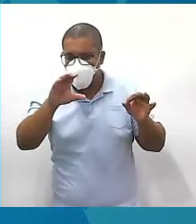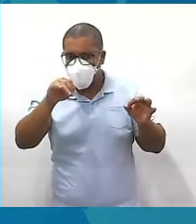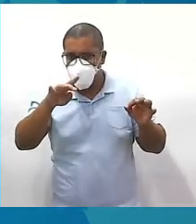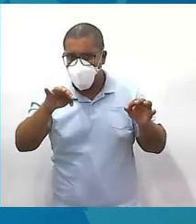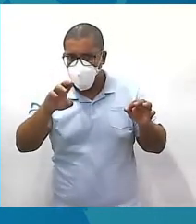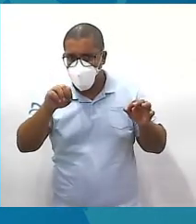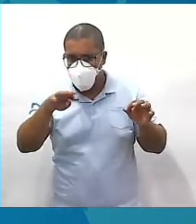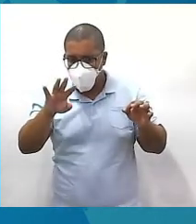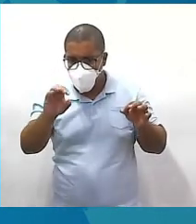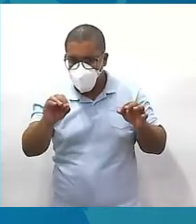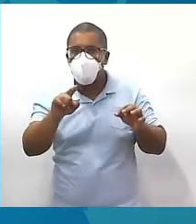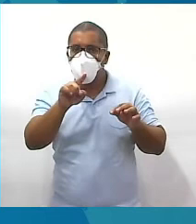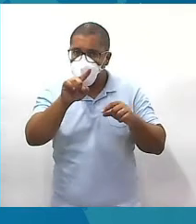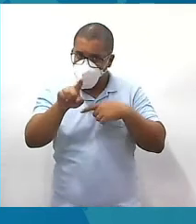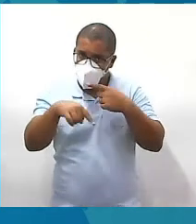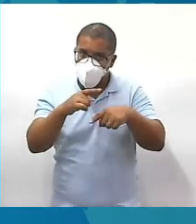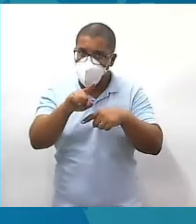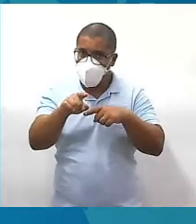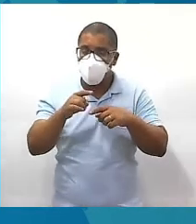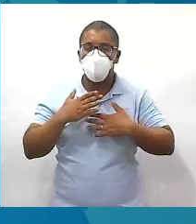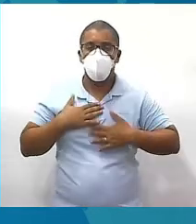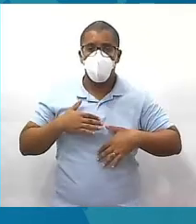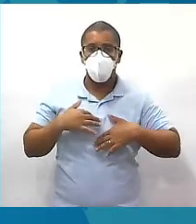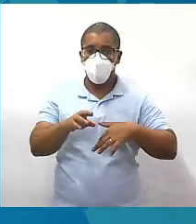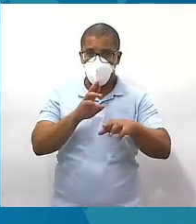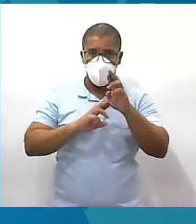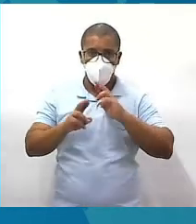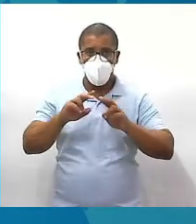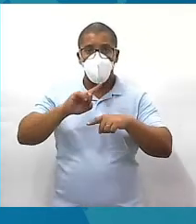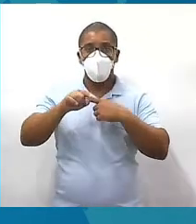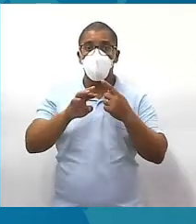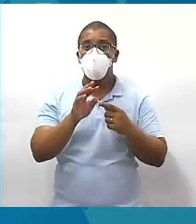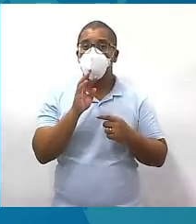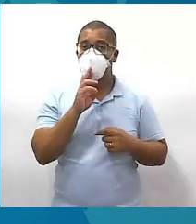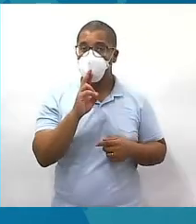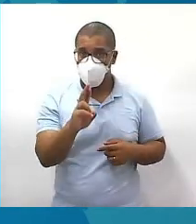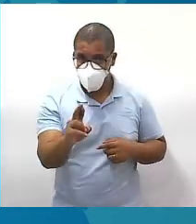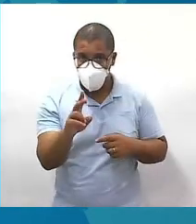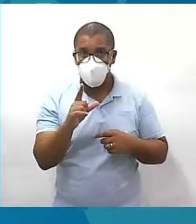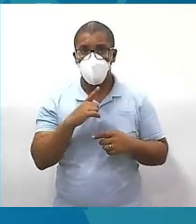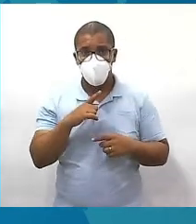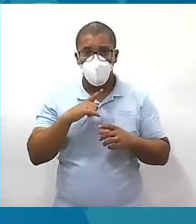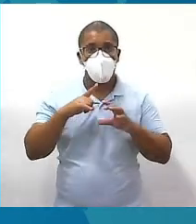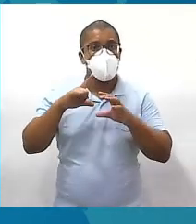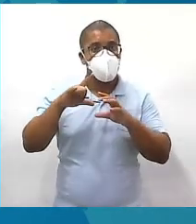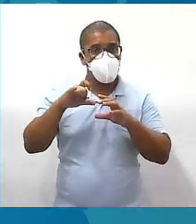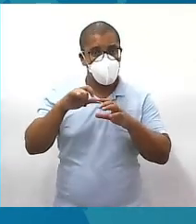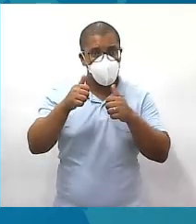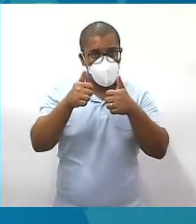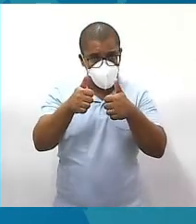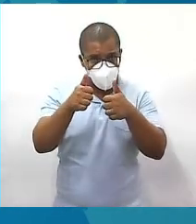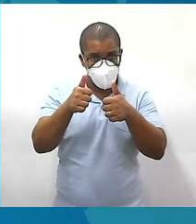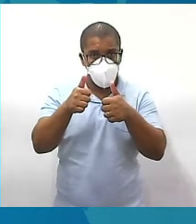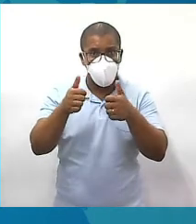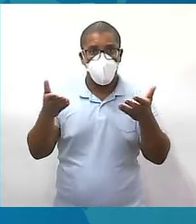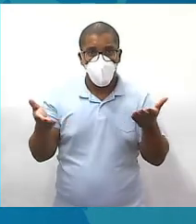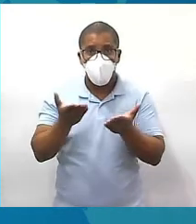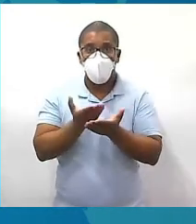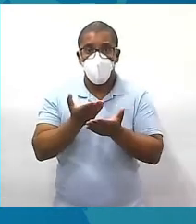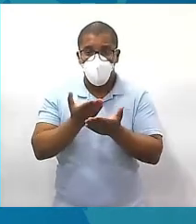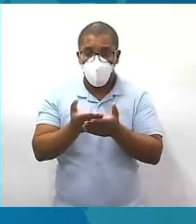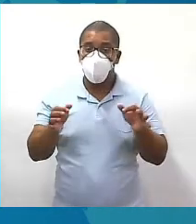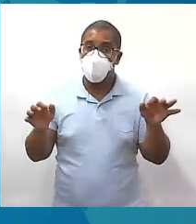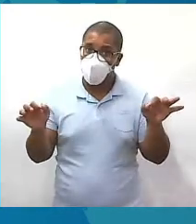faça com bastante calma e manda pra gente a solução lá no nosso Instagram. Eu vou aguardar isso para vocês e eu vou fechar essa aula